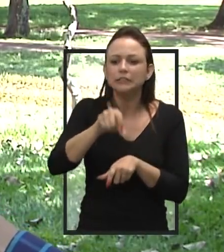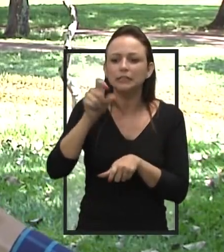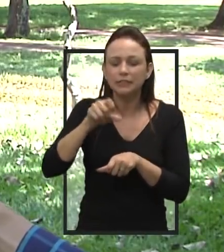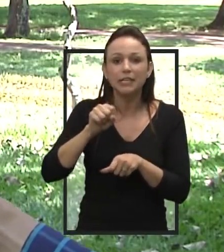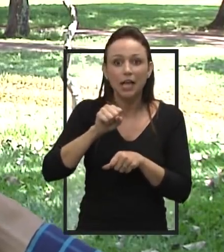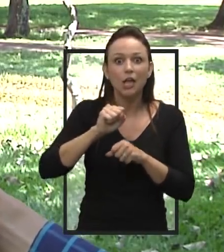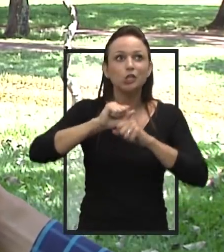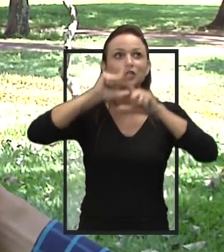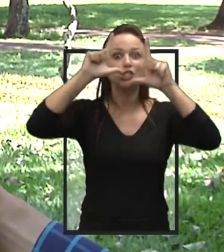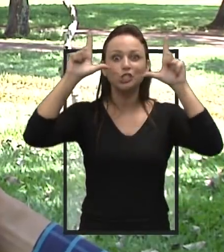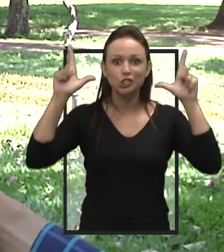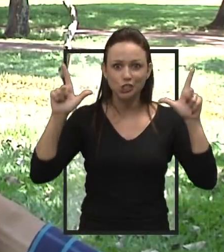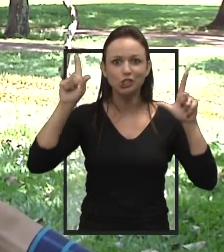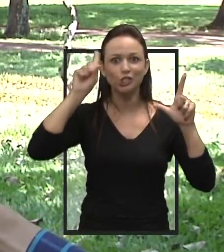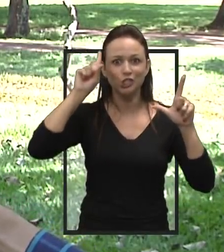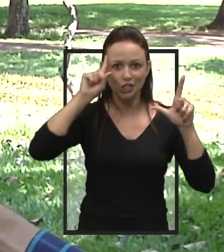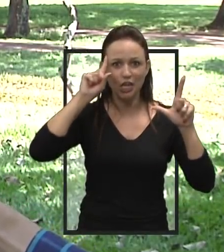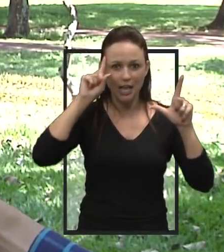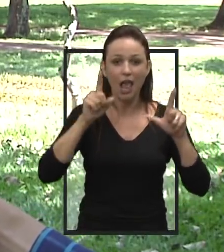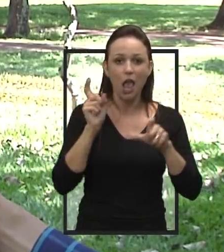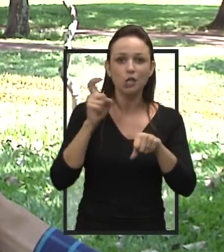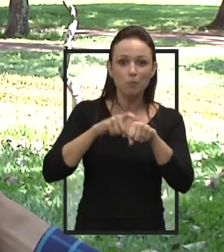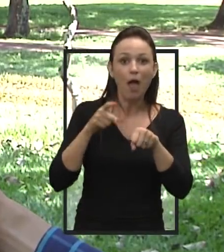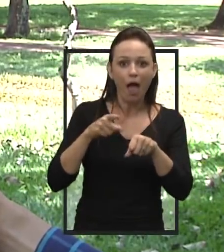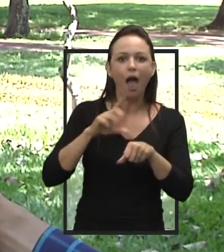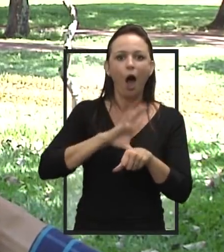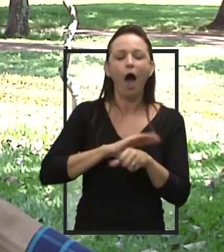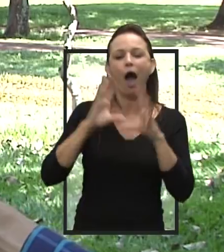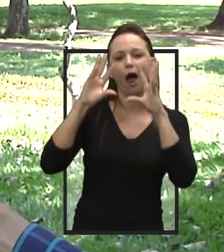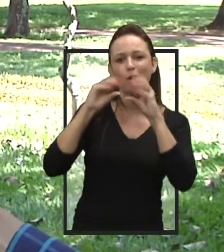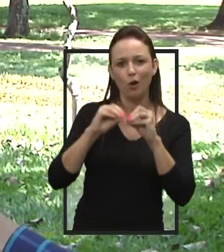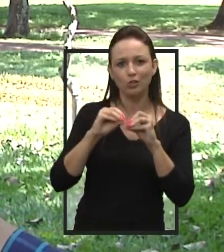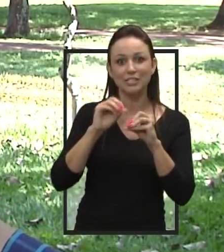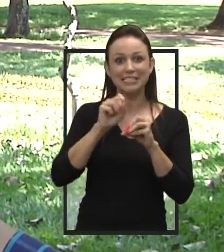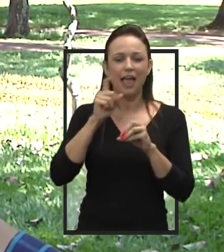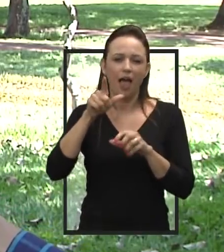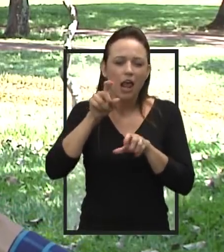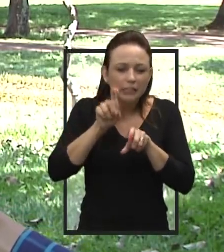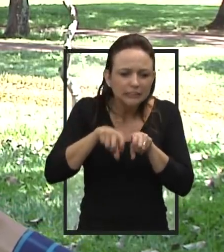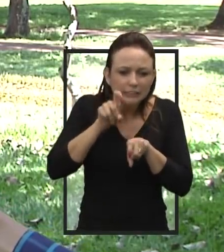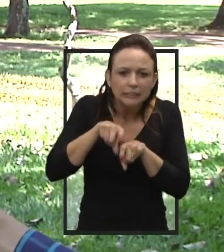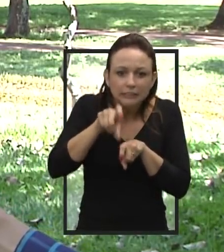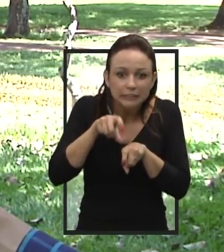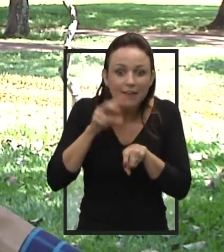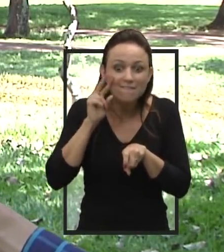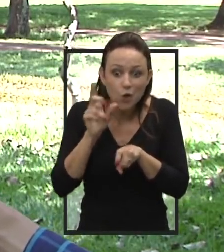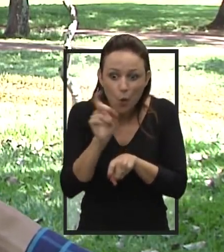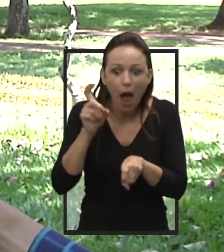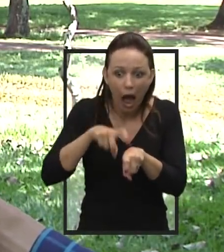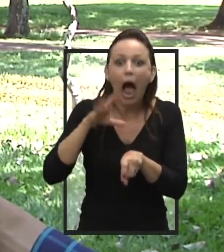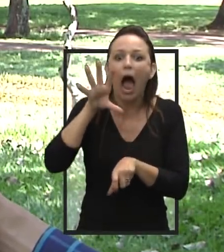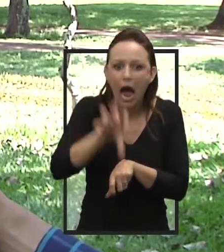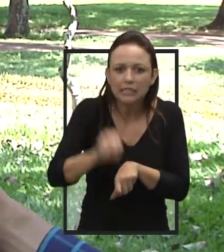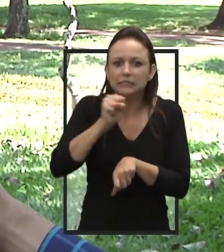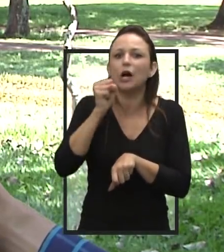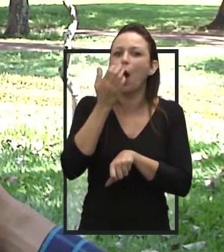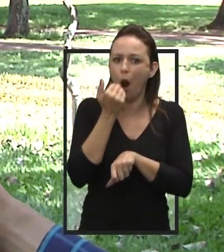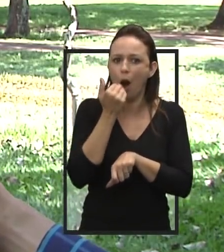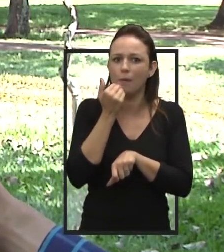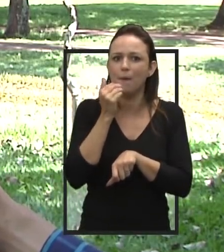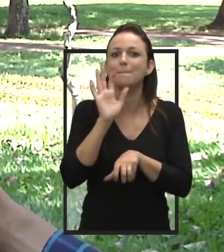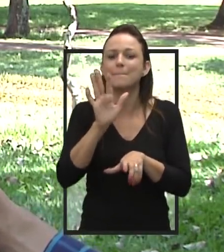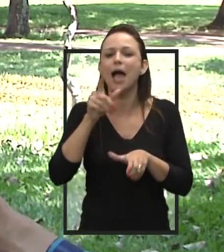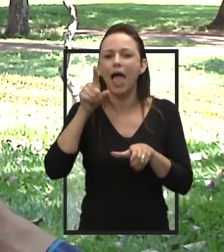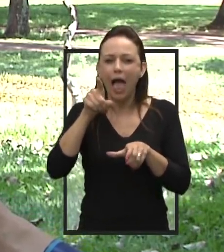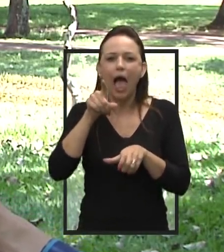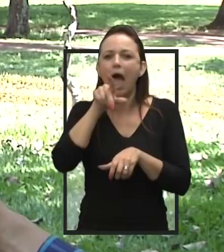O que acontece é que a galinha ciscando, se ela achar um escorpião, ela vai devorar o escorpião. Mas ela não cisca, por exemplo,